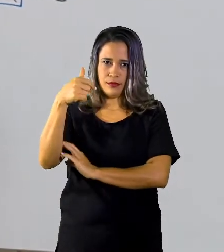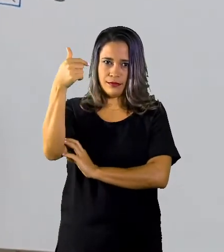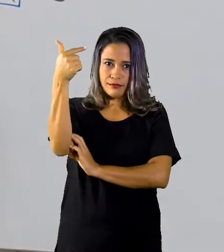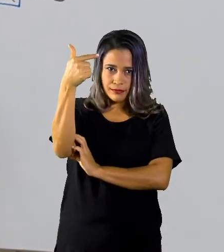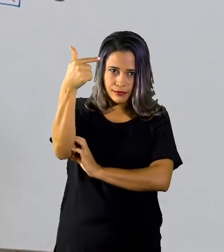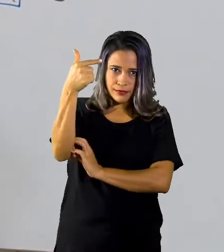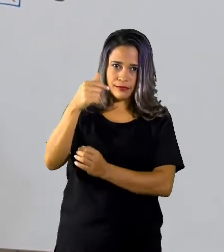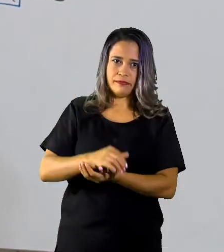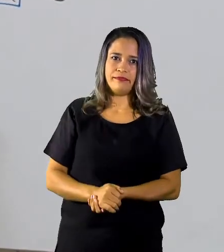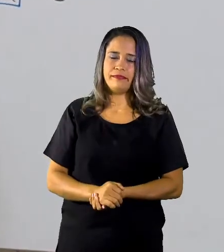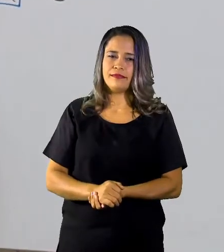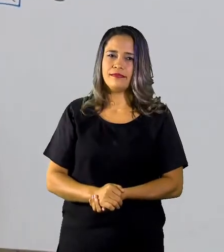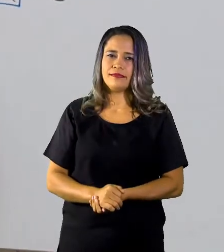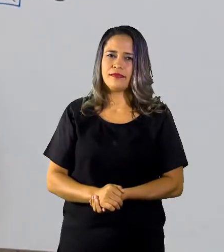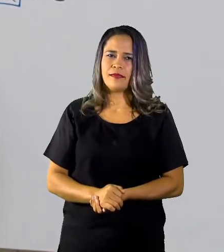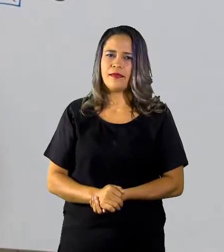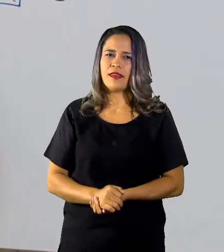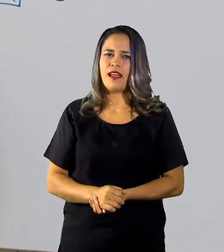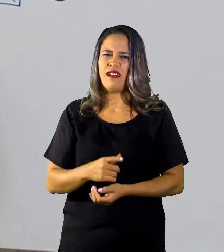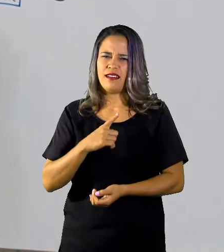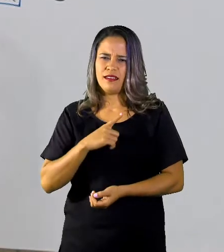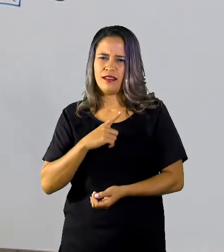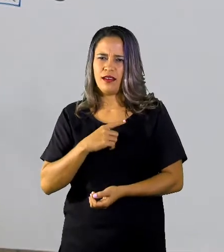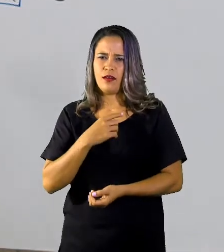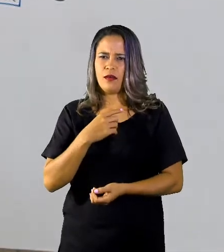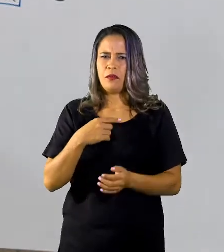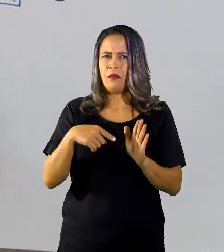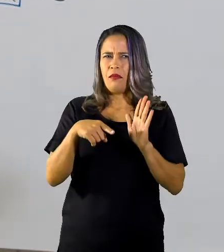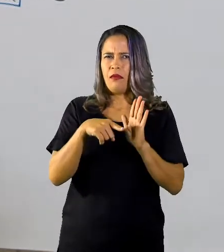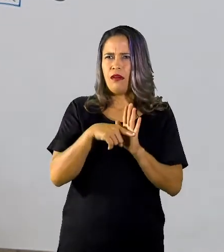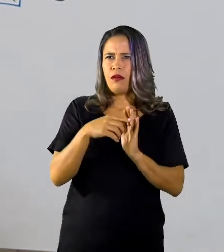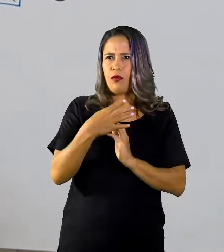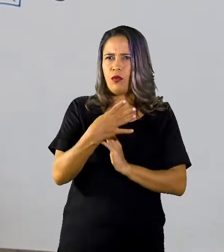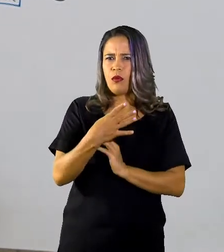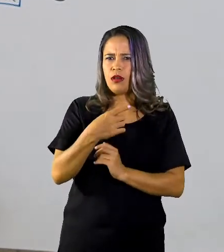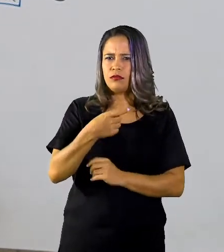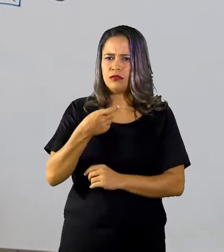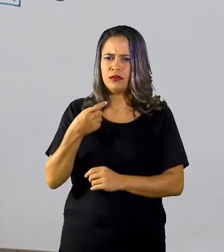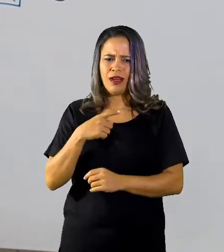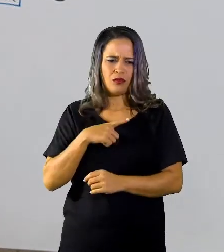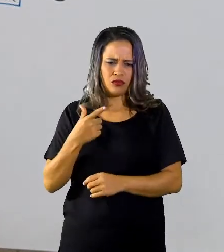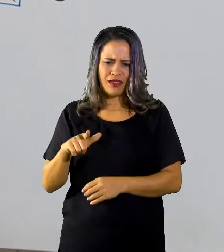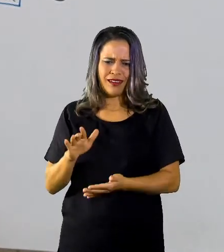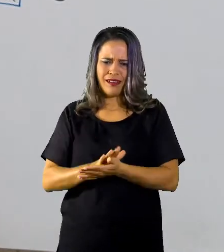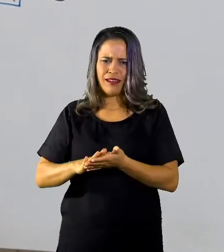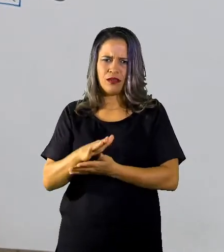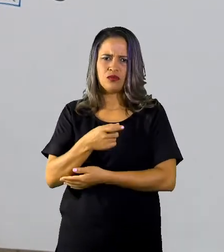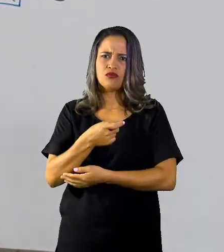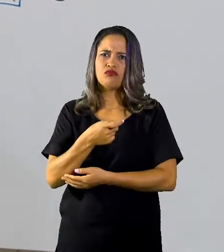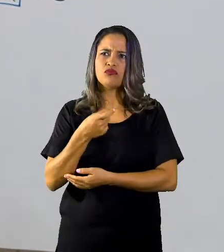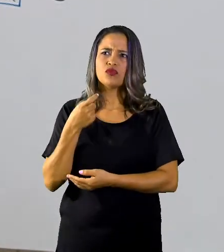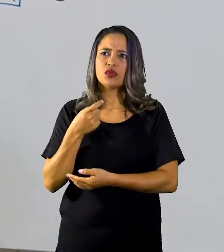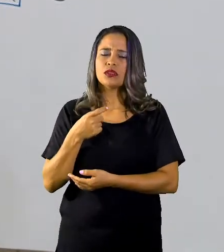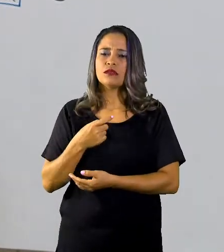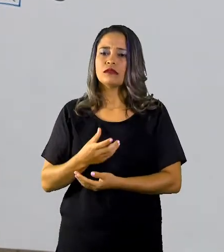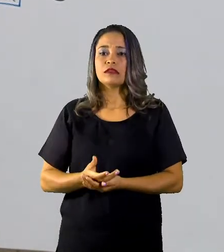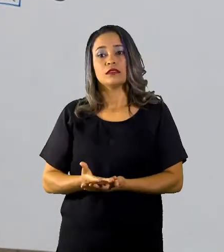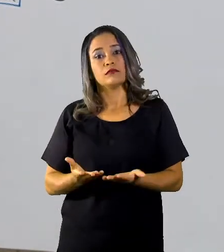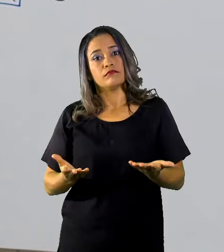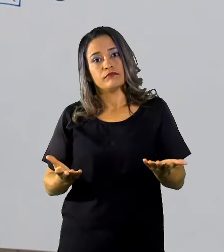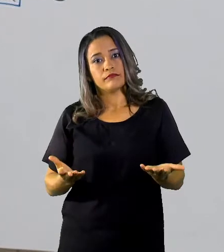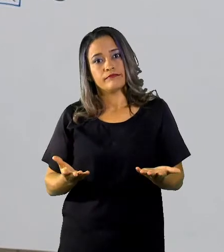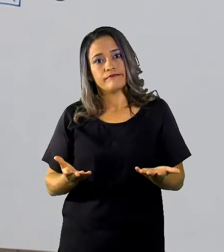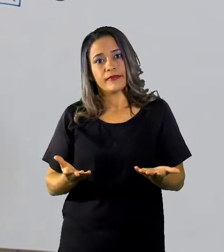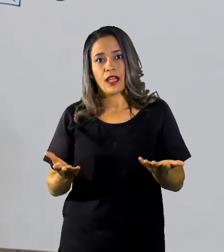coisa interessante é porque aqui eu tenho menos 4x, mas eu não tenho ninguém com x. O que isso significa? Eu não vou operar com